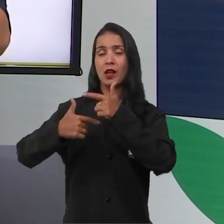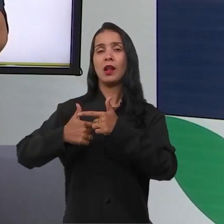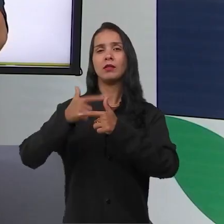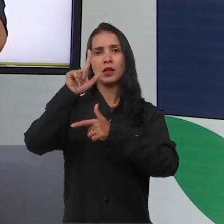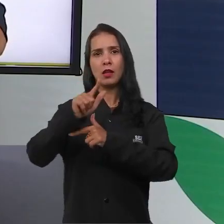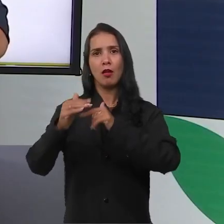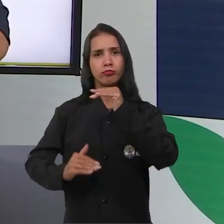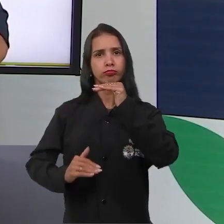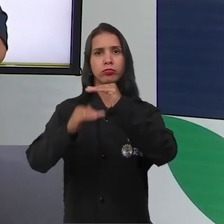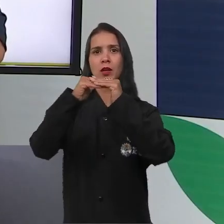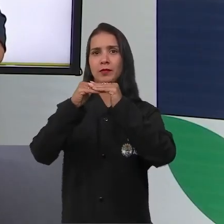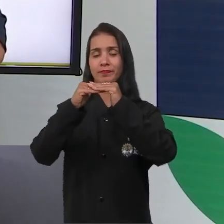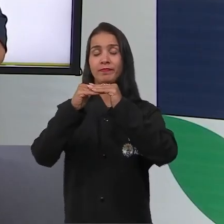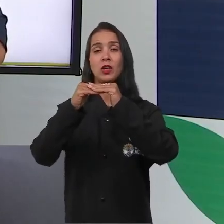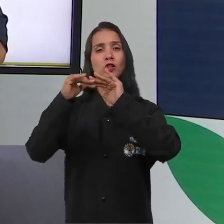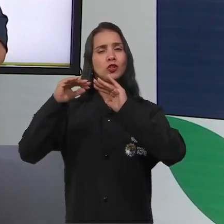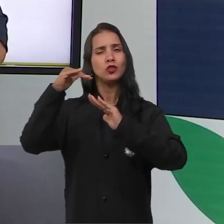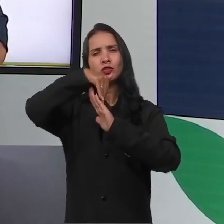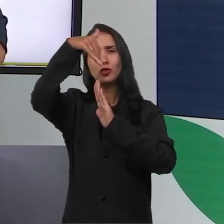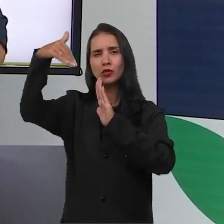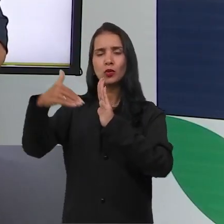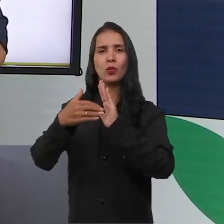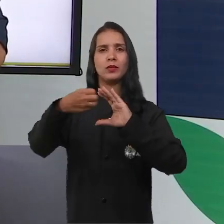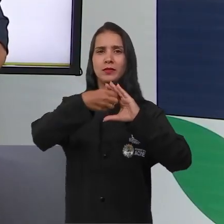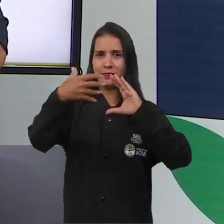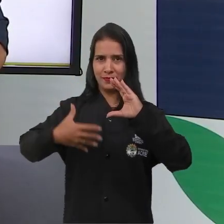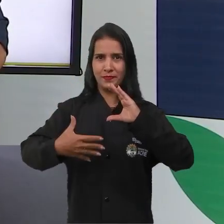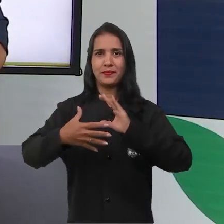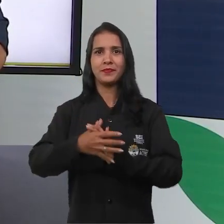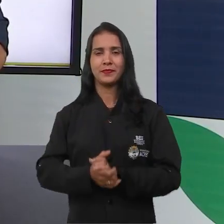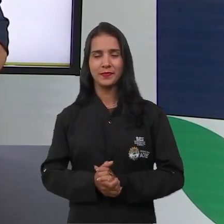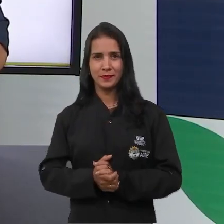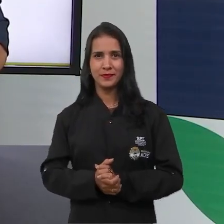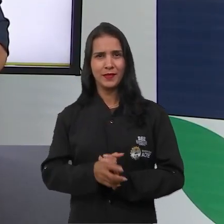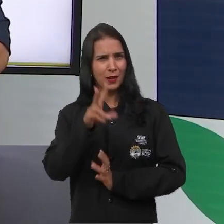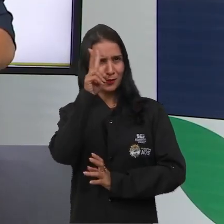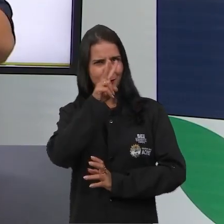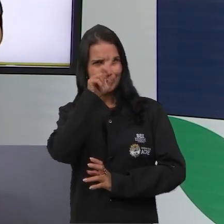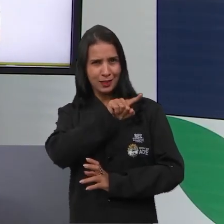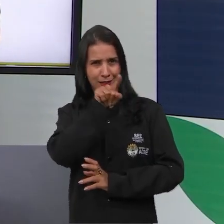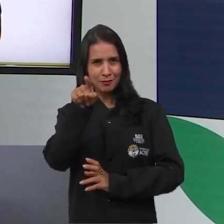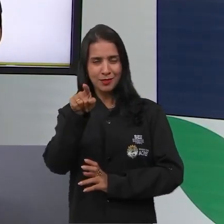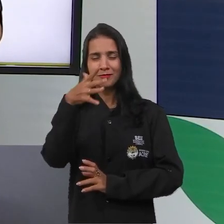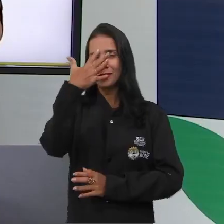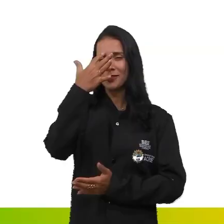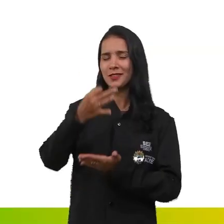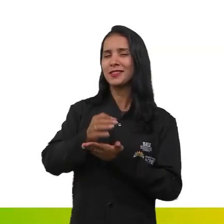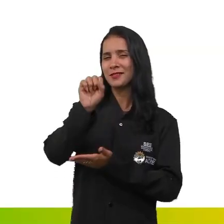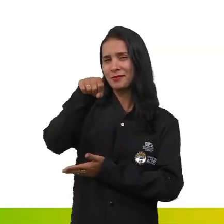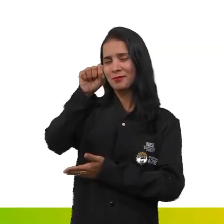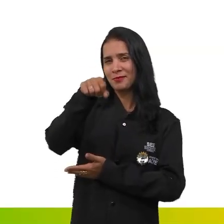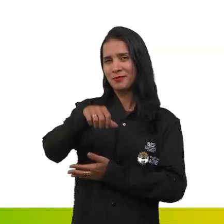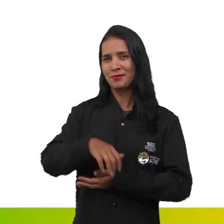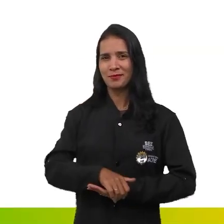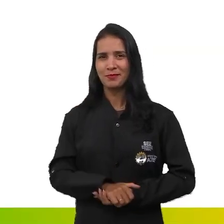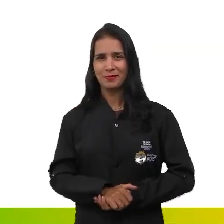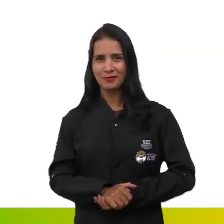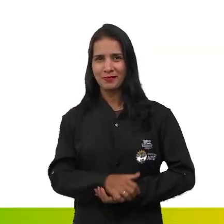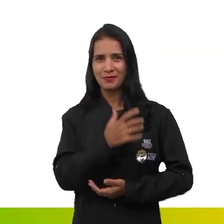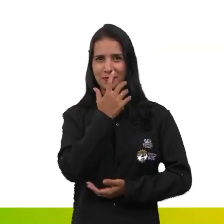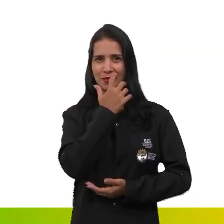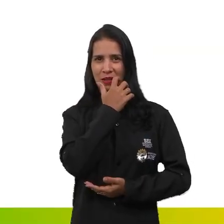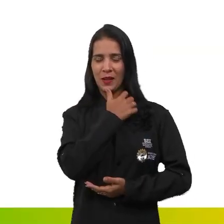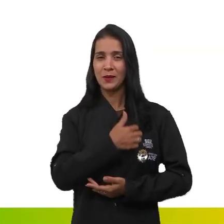ponto máximo de todas essas características. Relembrou aí? Tenho certeza que sim. O